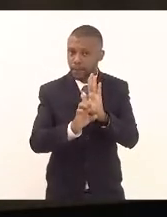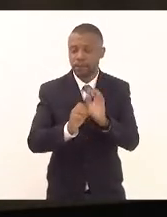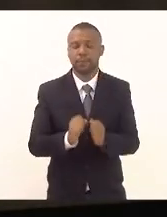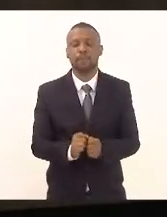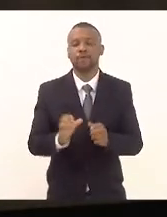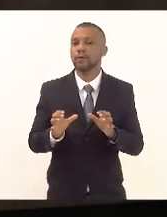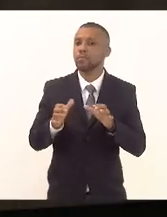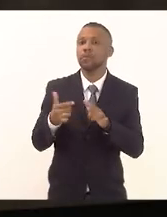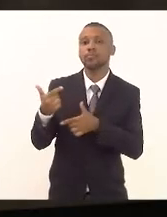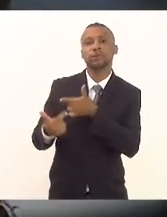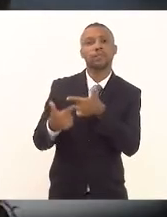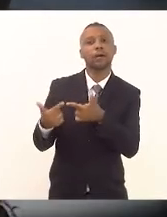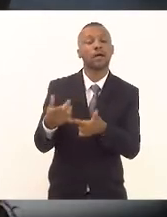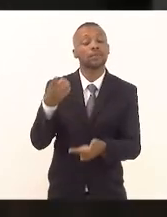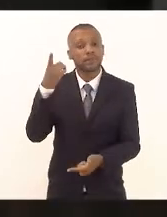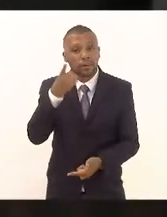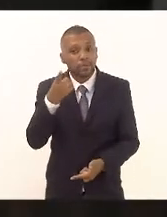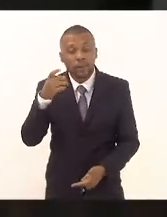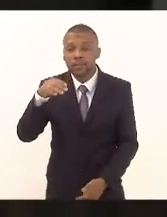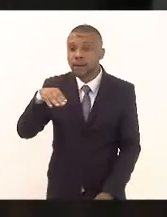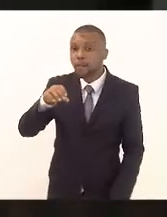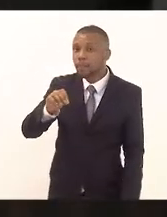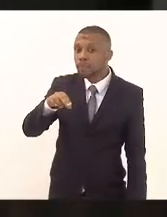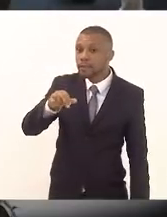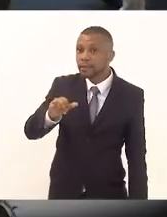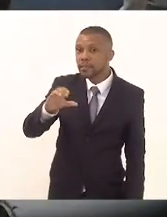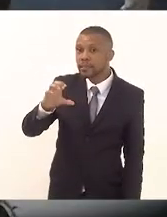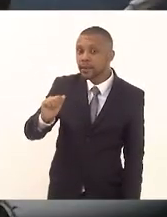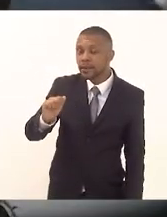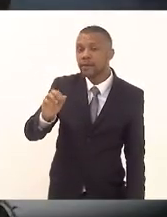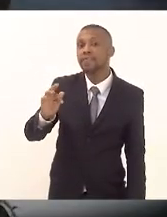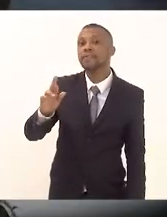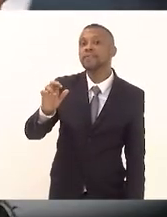Trabalho, deputada Mônica Francisco.